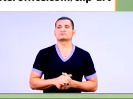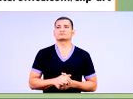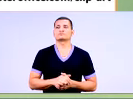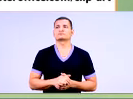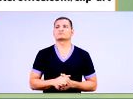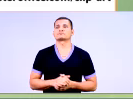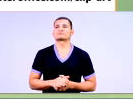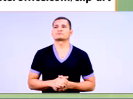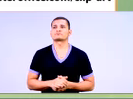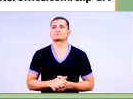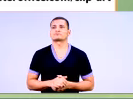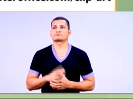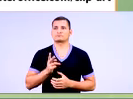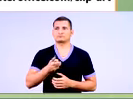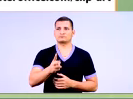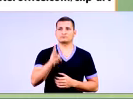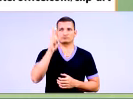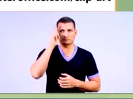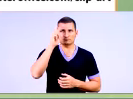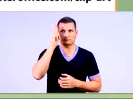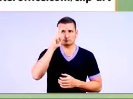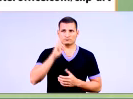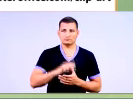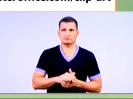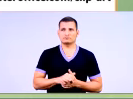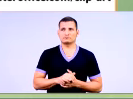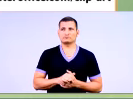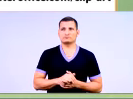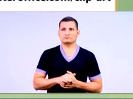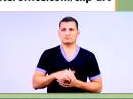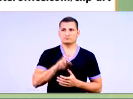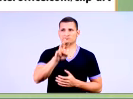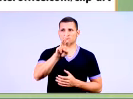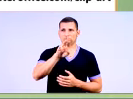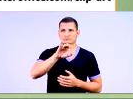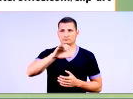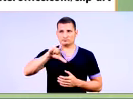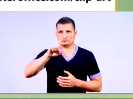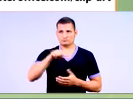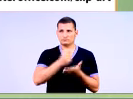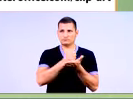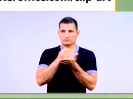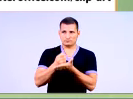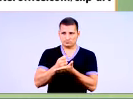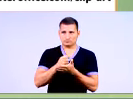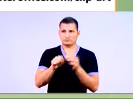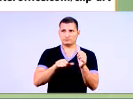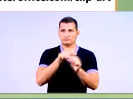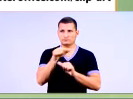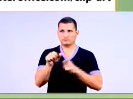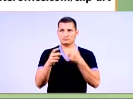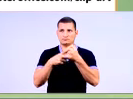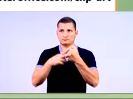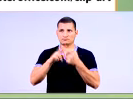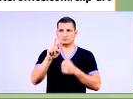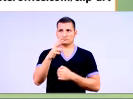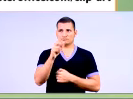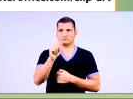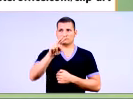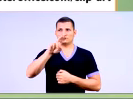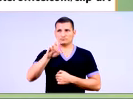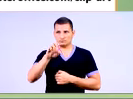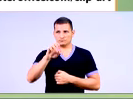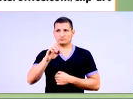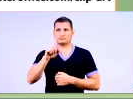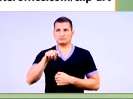próximo ano. Então, sempre lembrando que foi o auxiliar will que fez com que o verbo have,